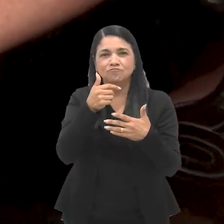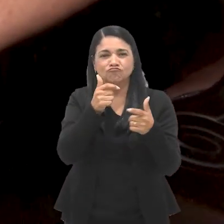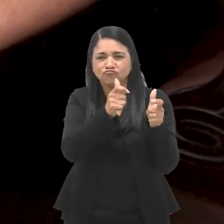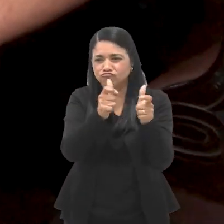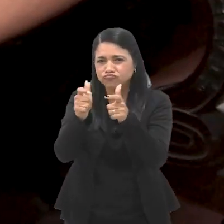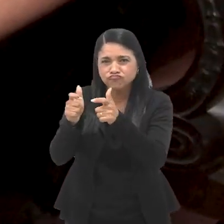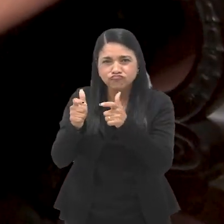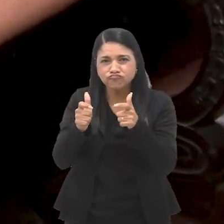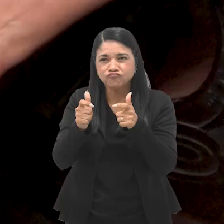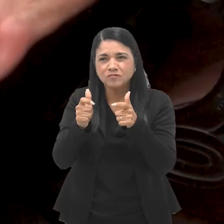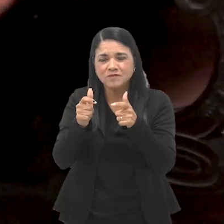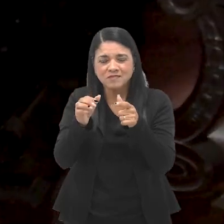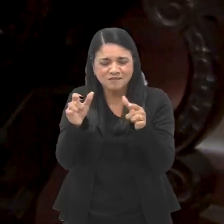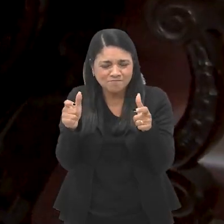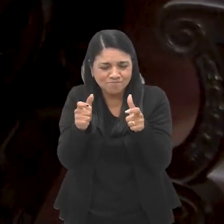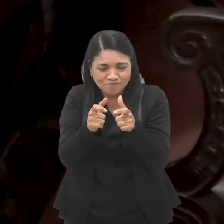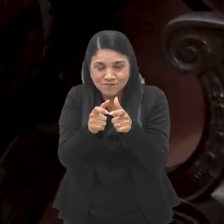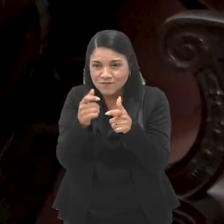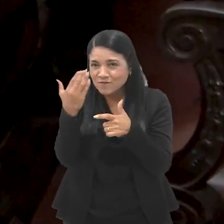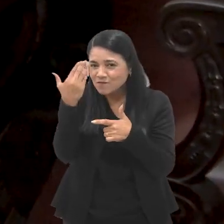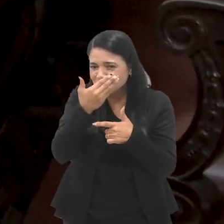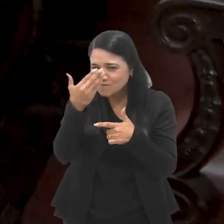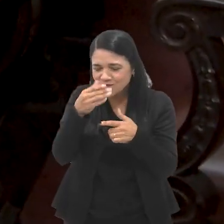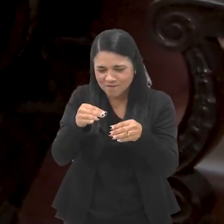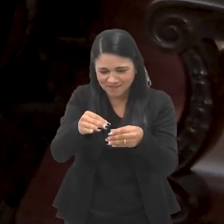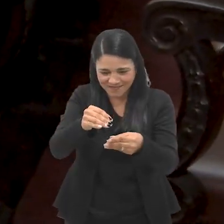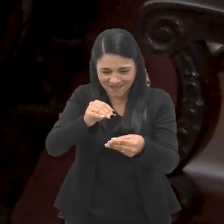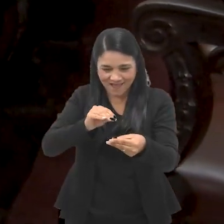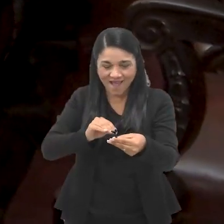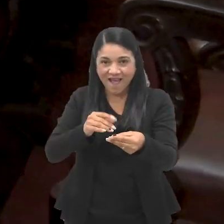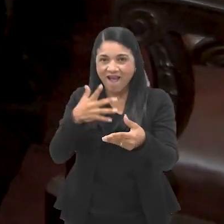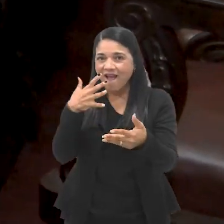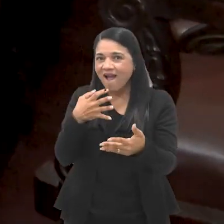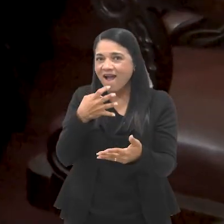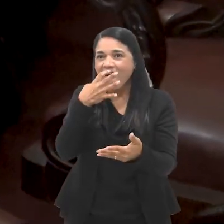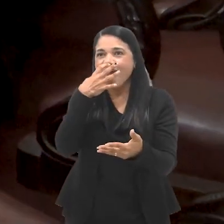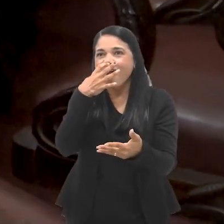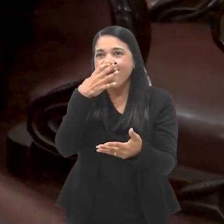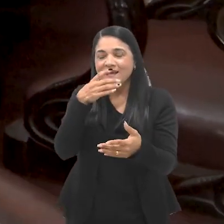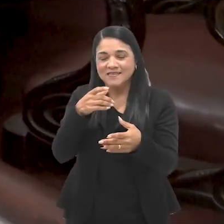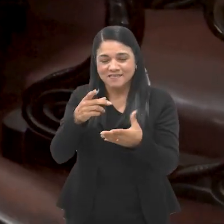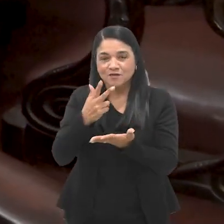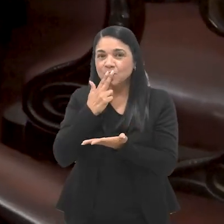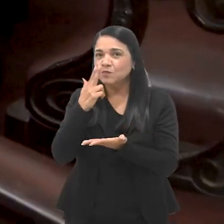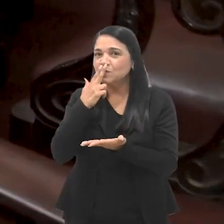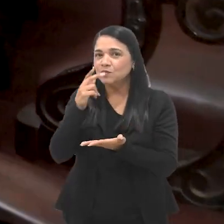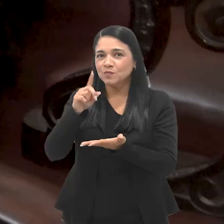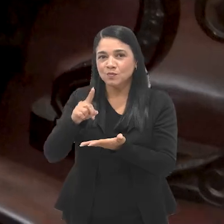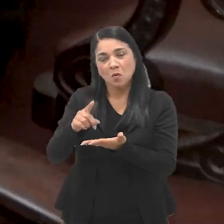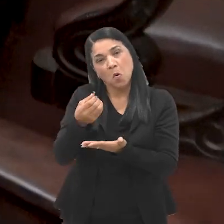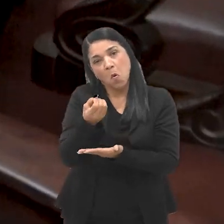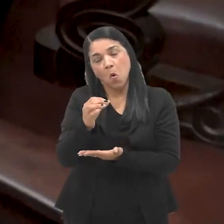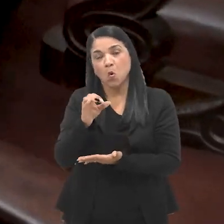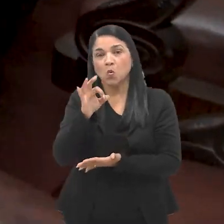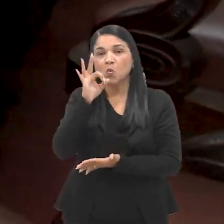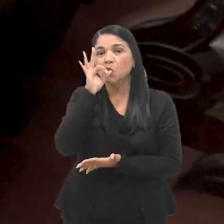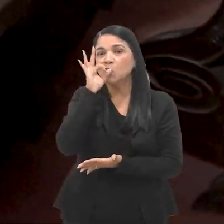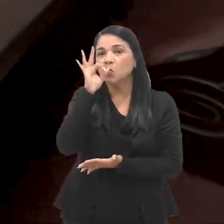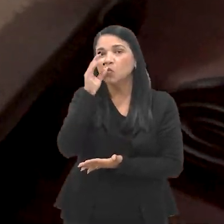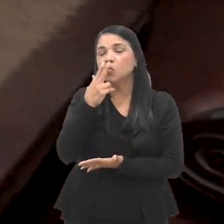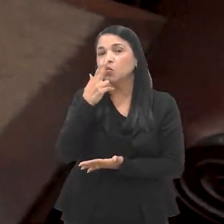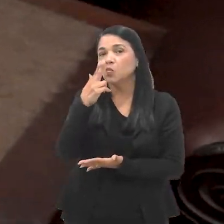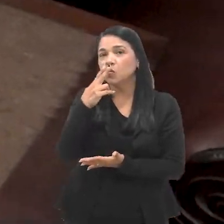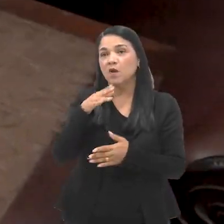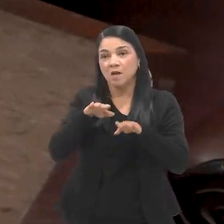Há beleza por todo lado, até em espaços menos visíveis. Espetáculo. Cinzeiro